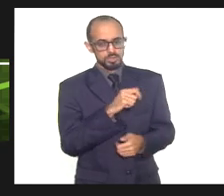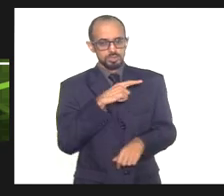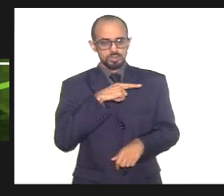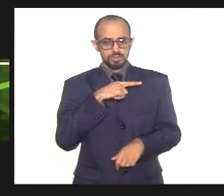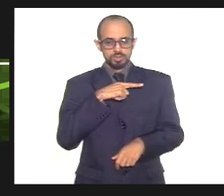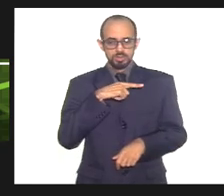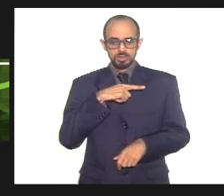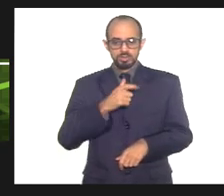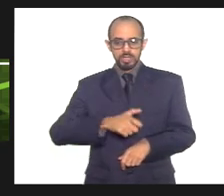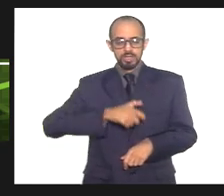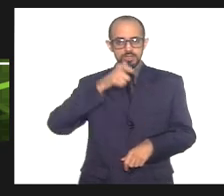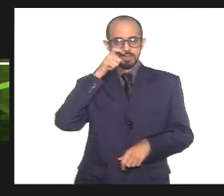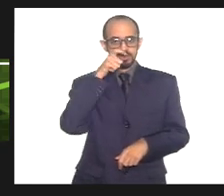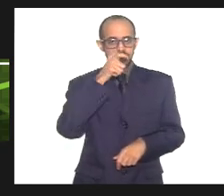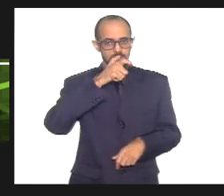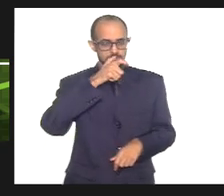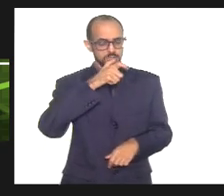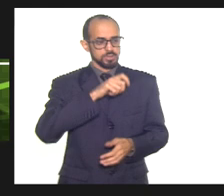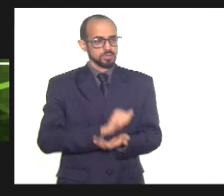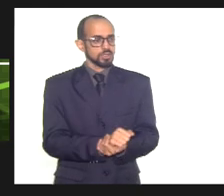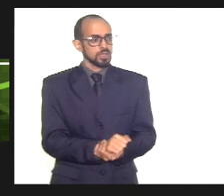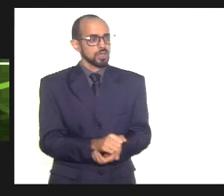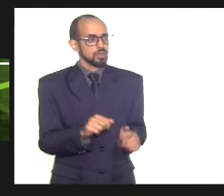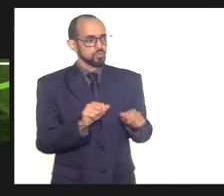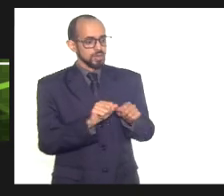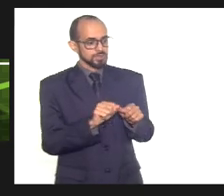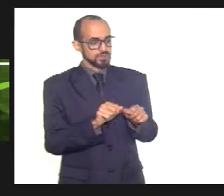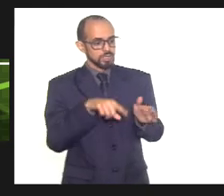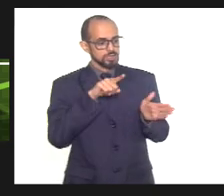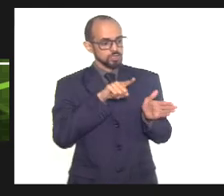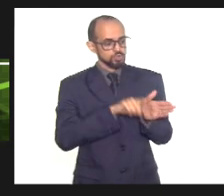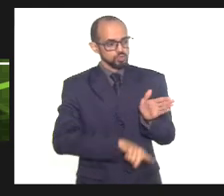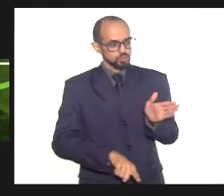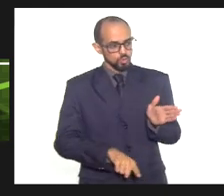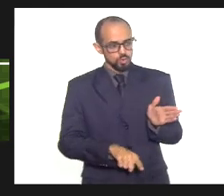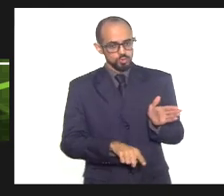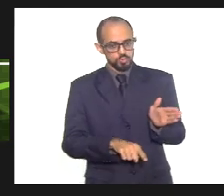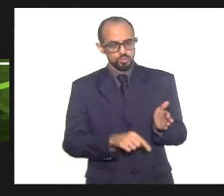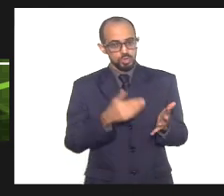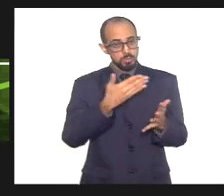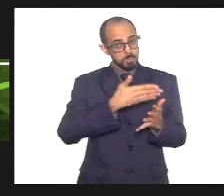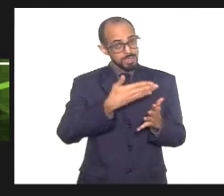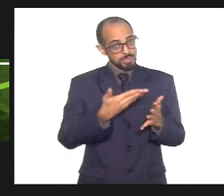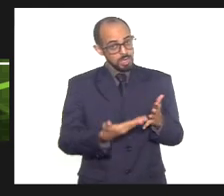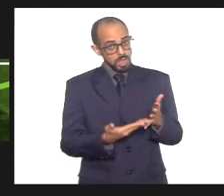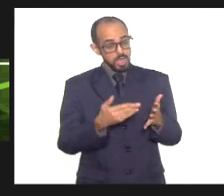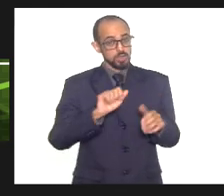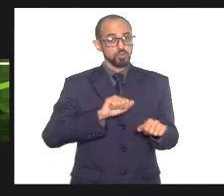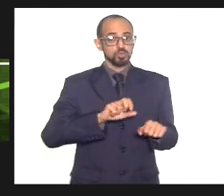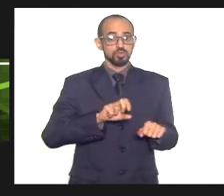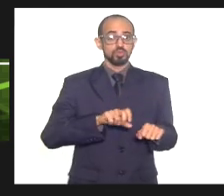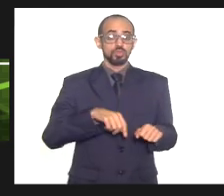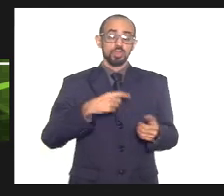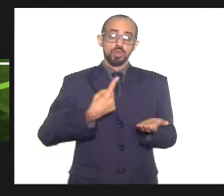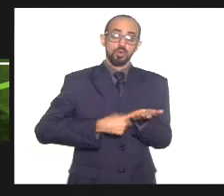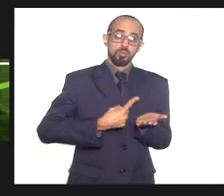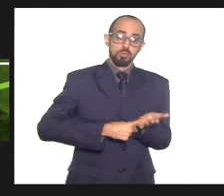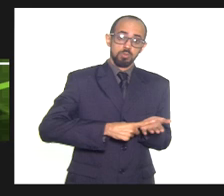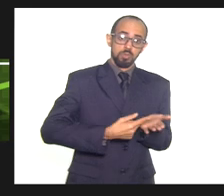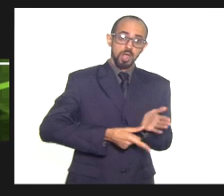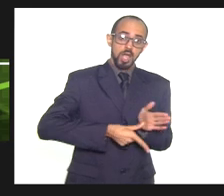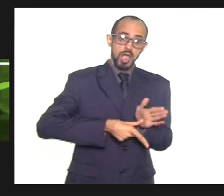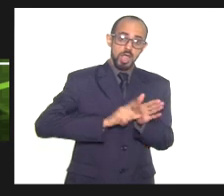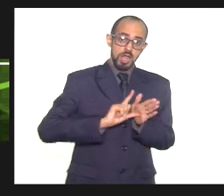profundamente disso na CPI, fazer esses abatimentos parcelados e com prévia comunicação de